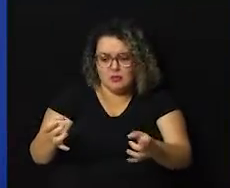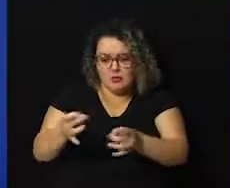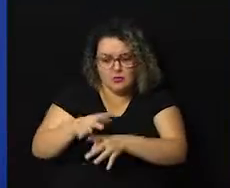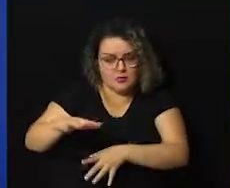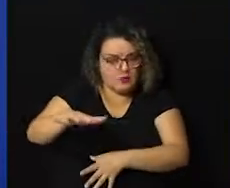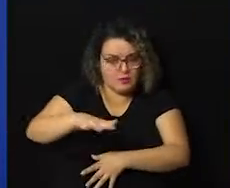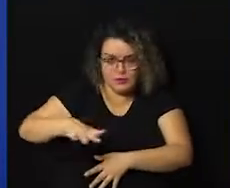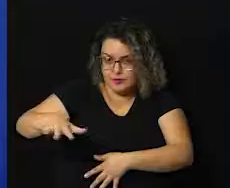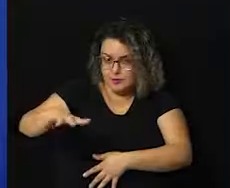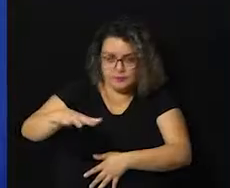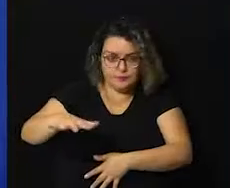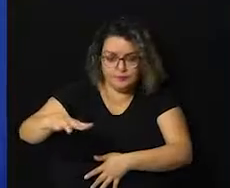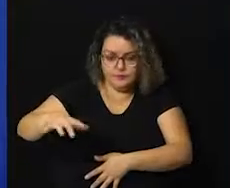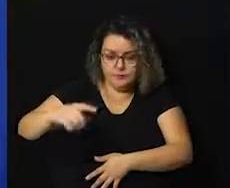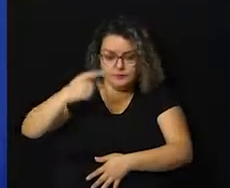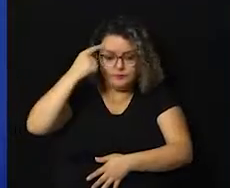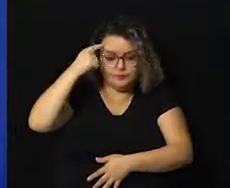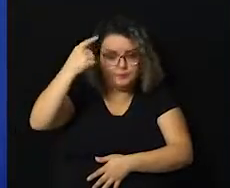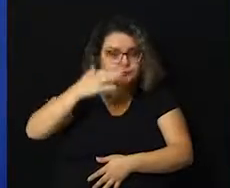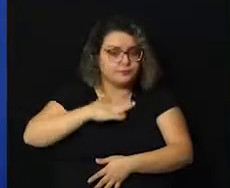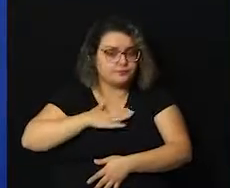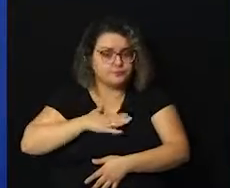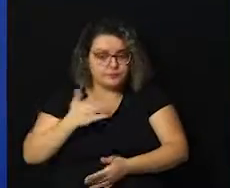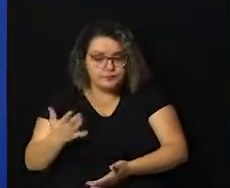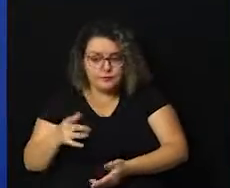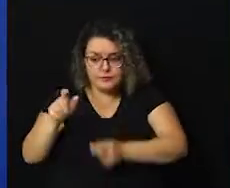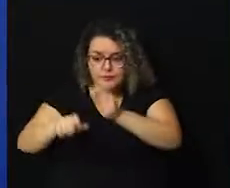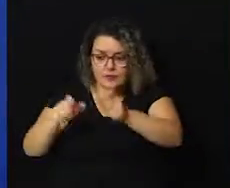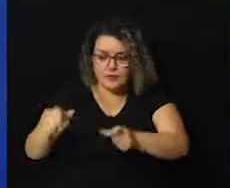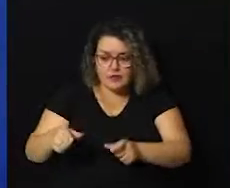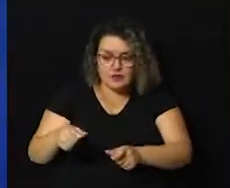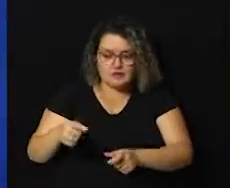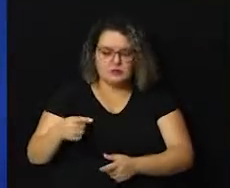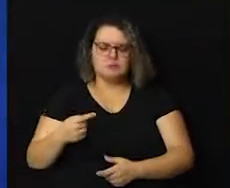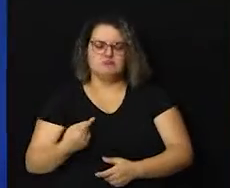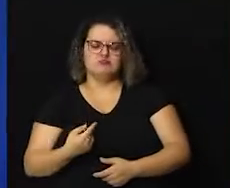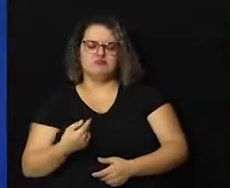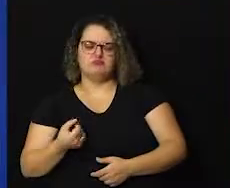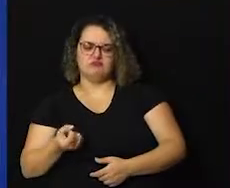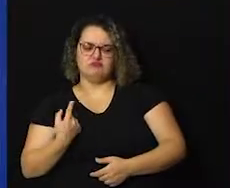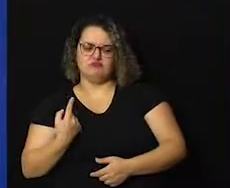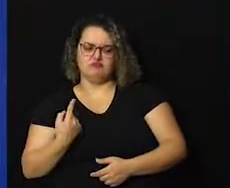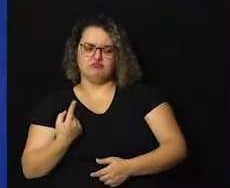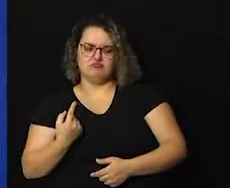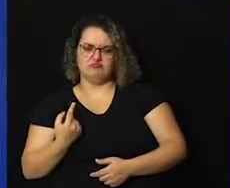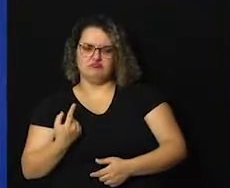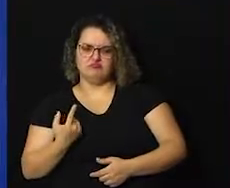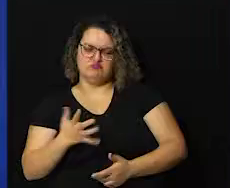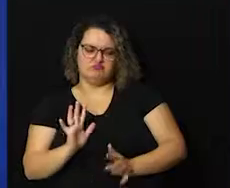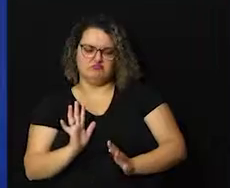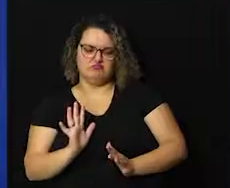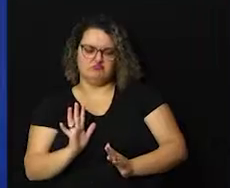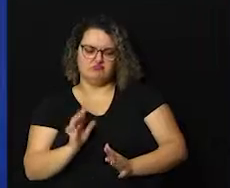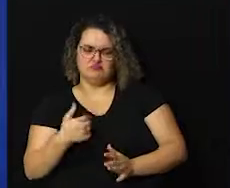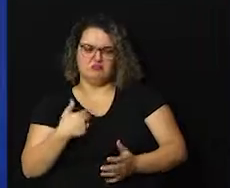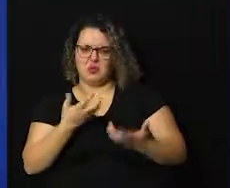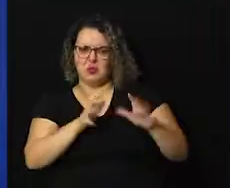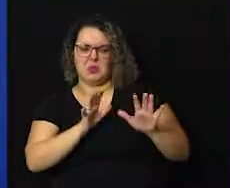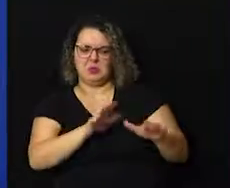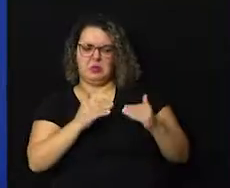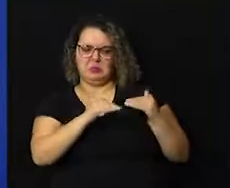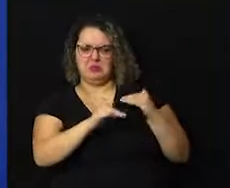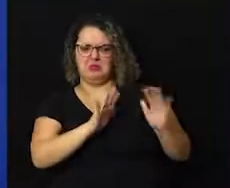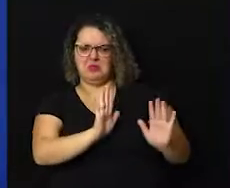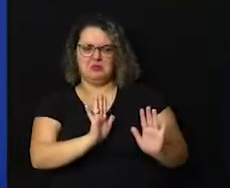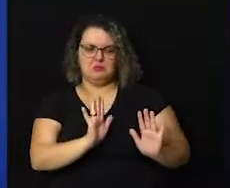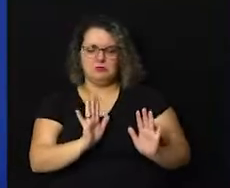sociedade porque só eu continuei com essa ideia porque as pessoas ainda tem aquela restrição e continuam em